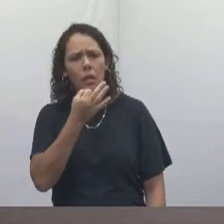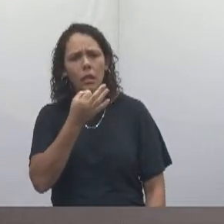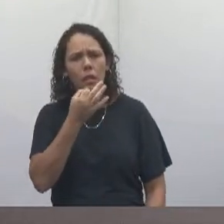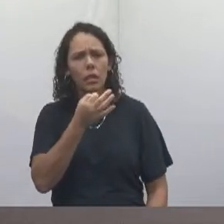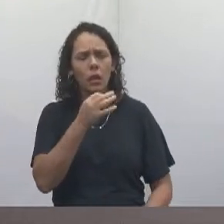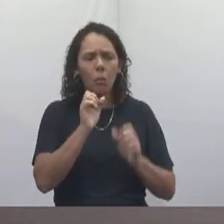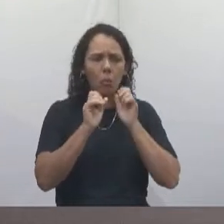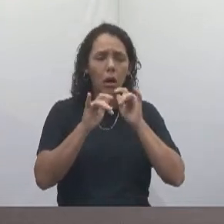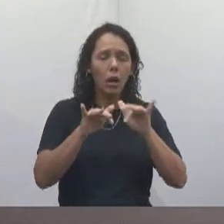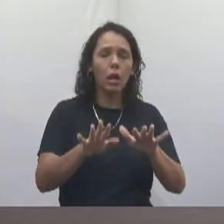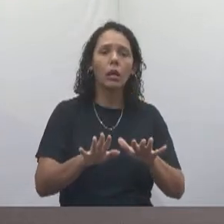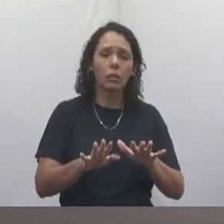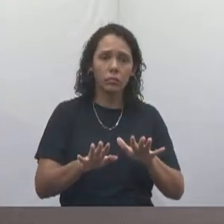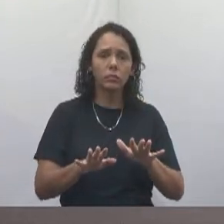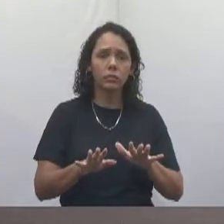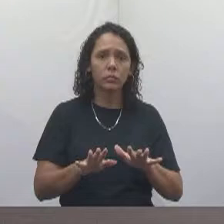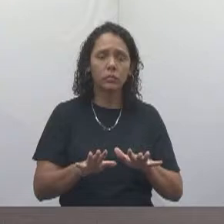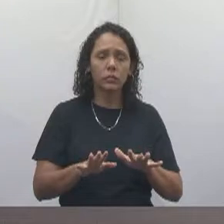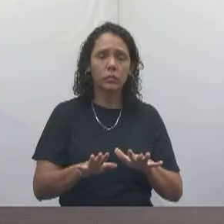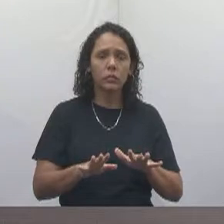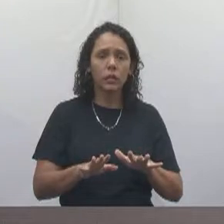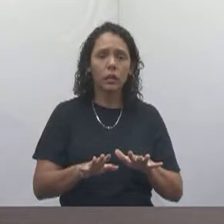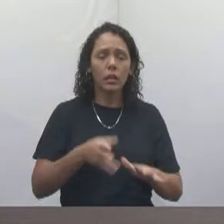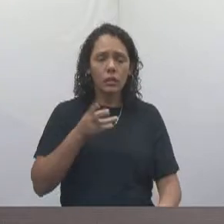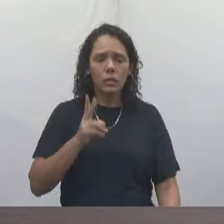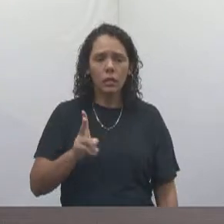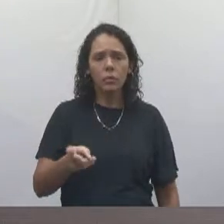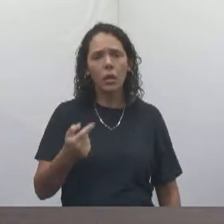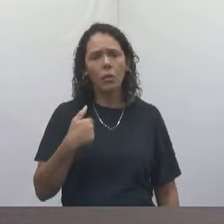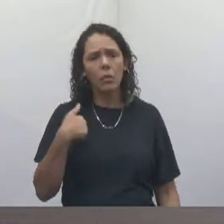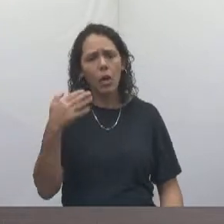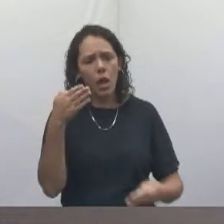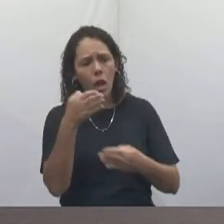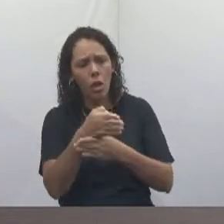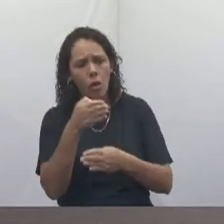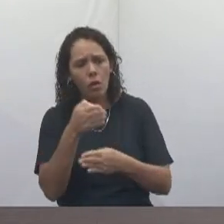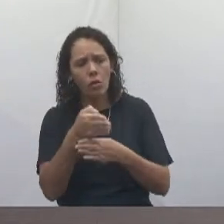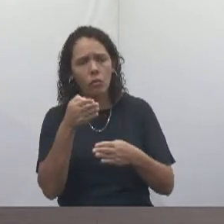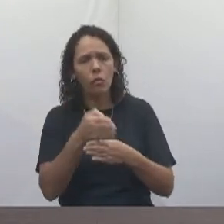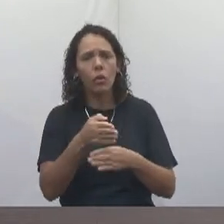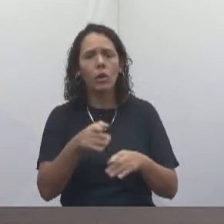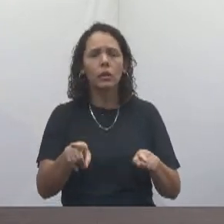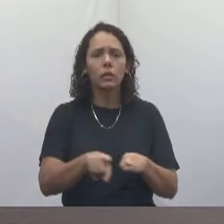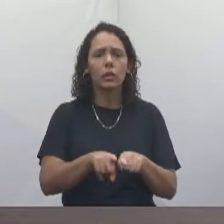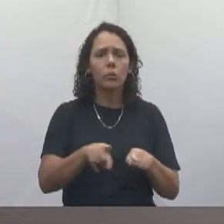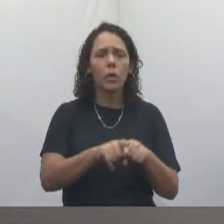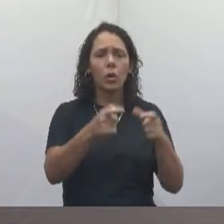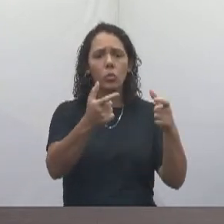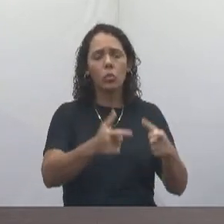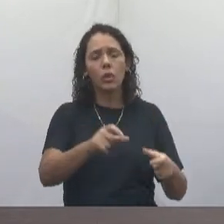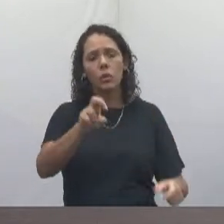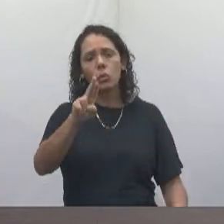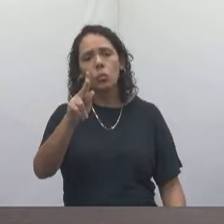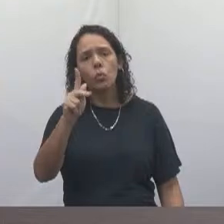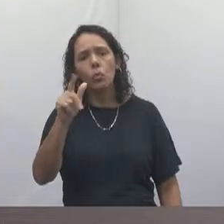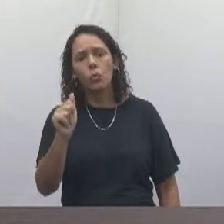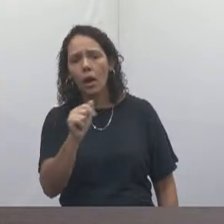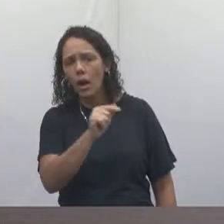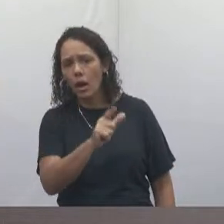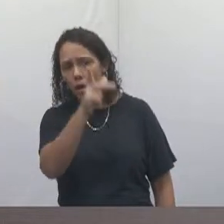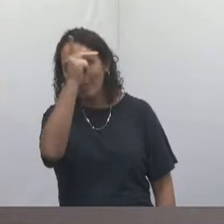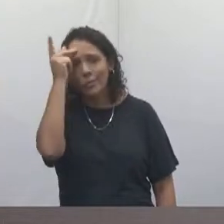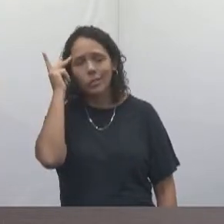prefeito. Várias vezes eu vou aparecer na UPA, que tem pessoas esperando 7, 8 horas o